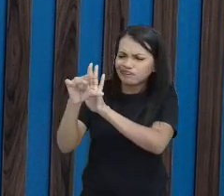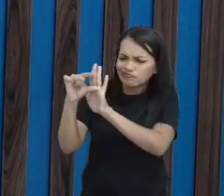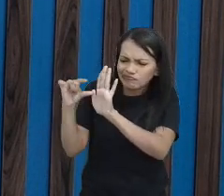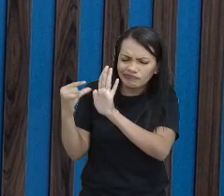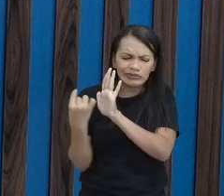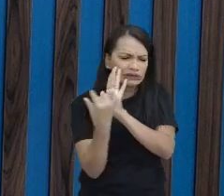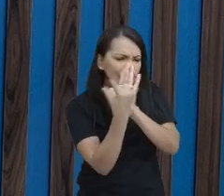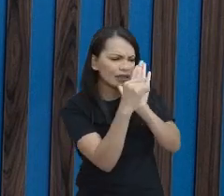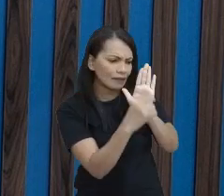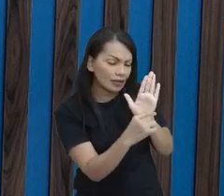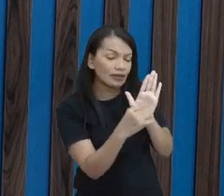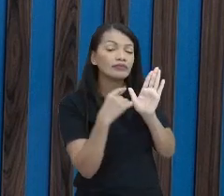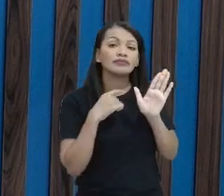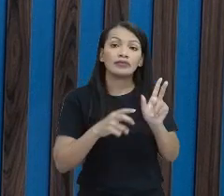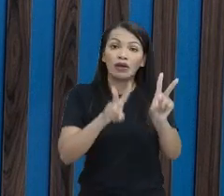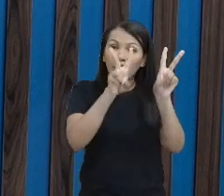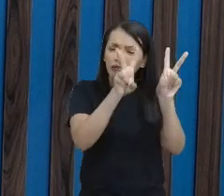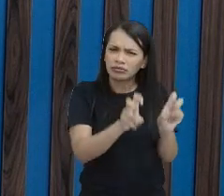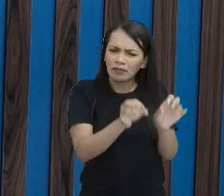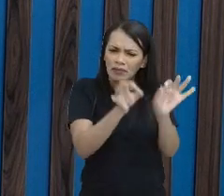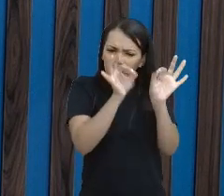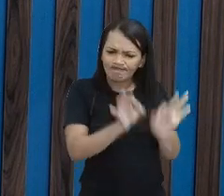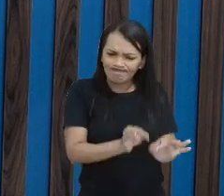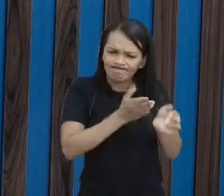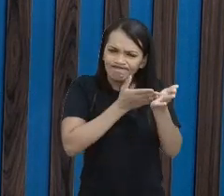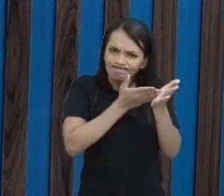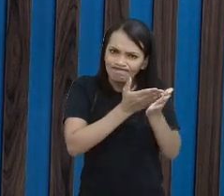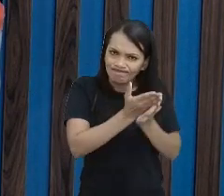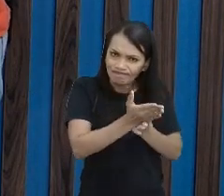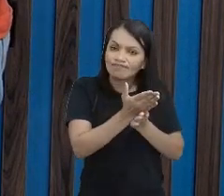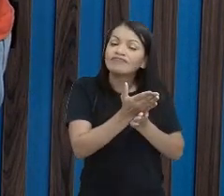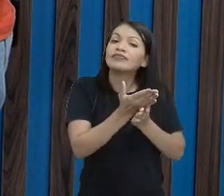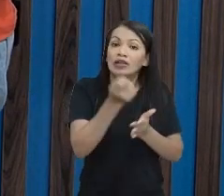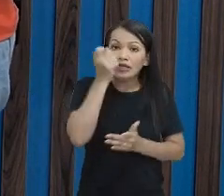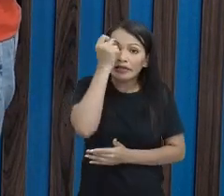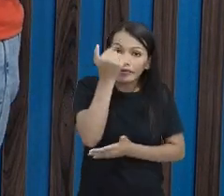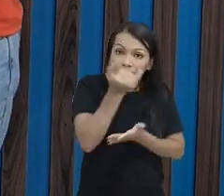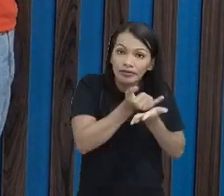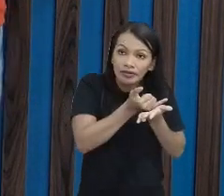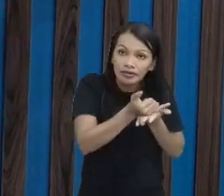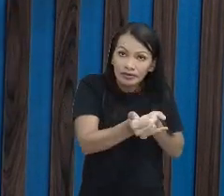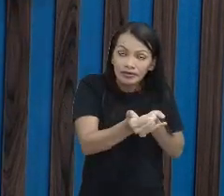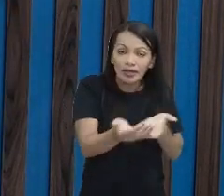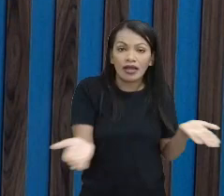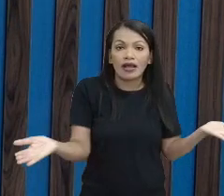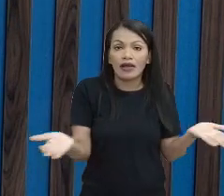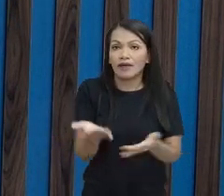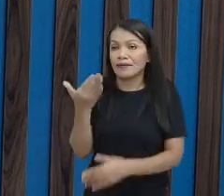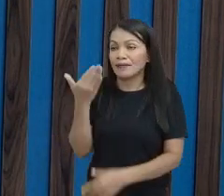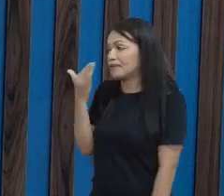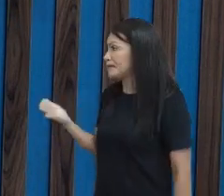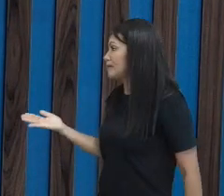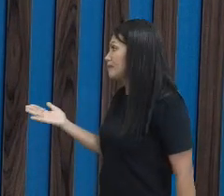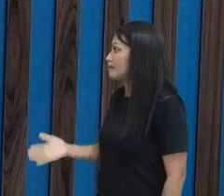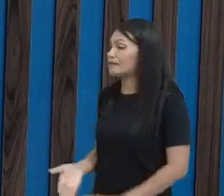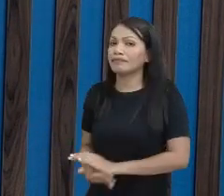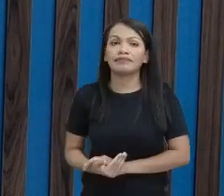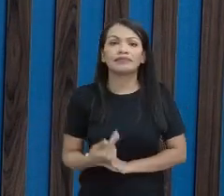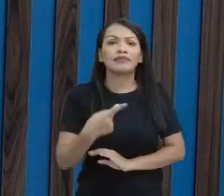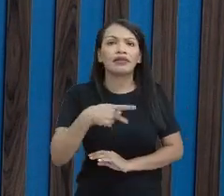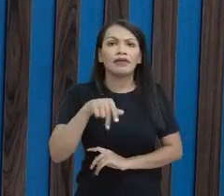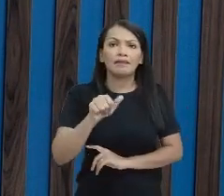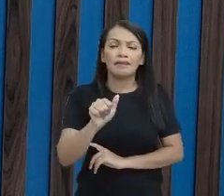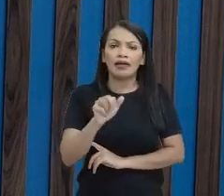mantendo o tema e a ideia inicial. Joia? E a gente chega na paródia, que é, na verdade, o